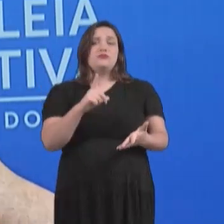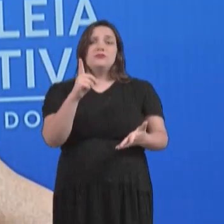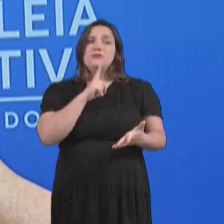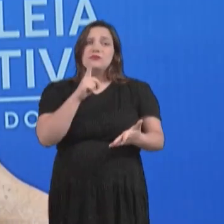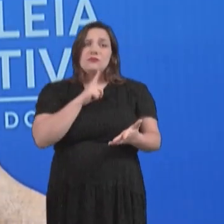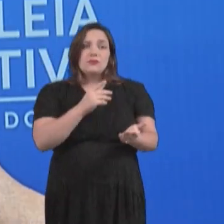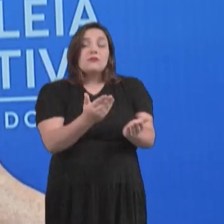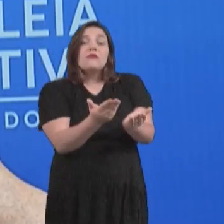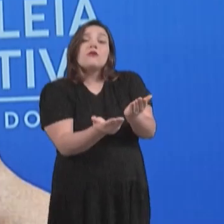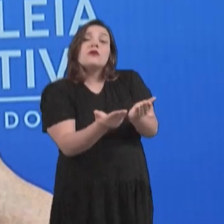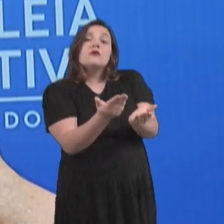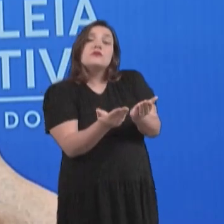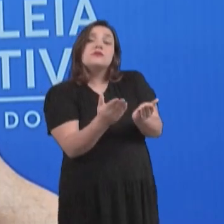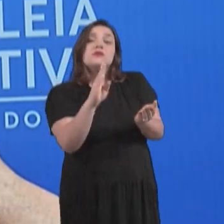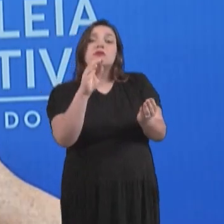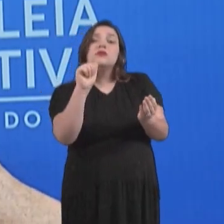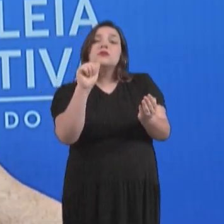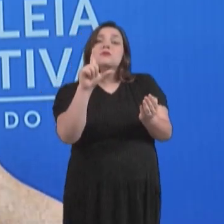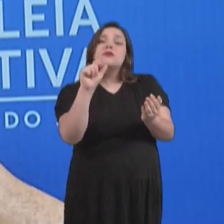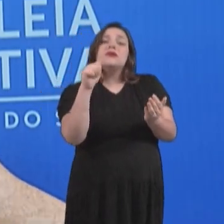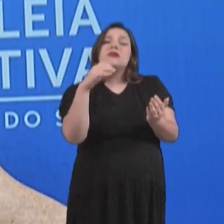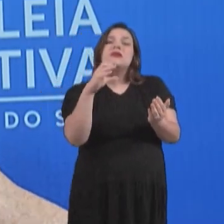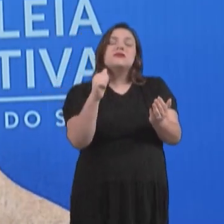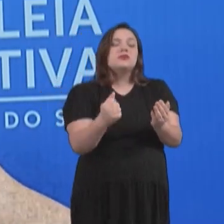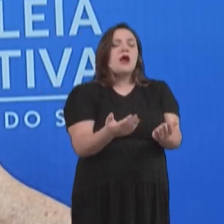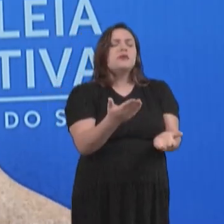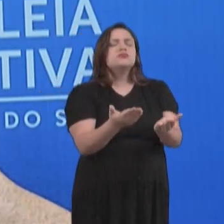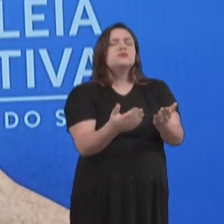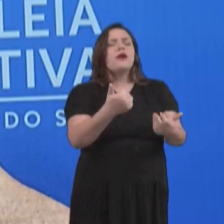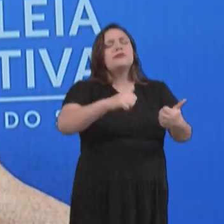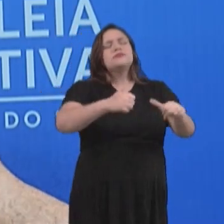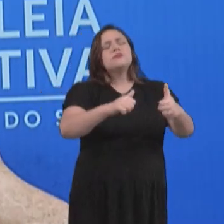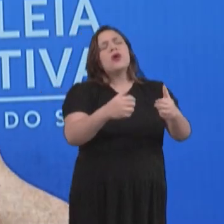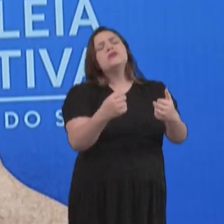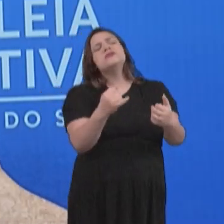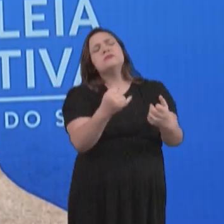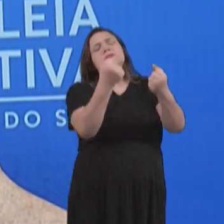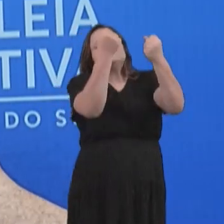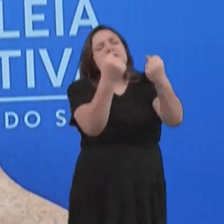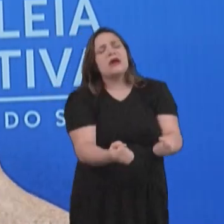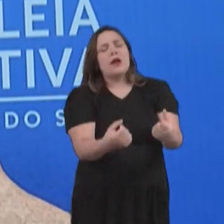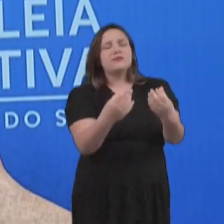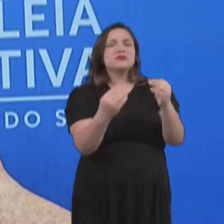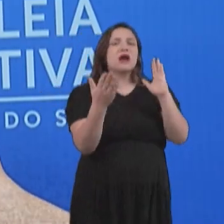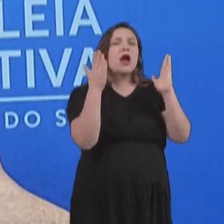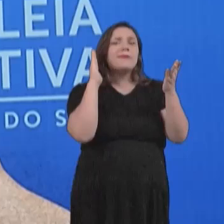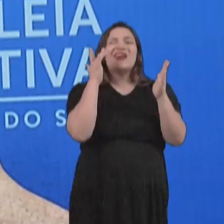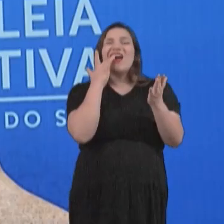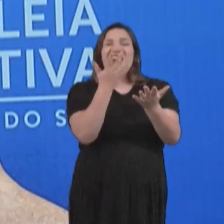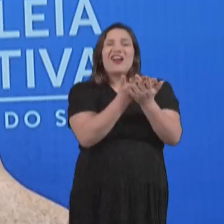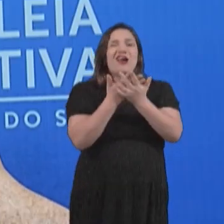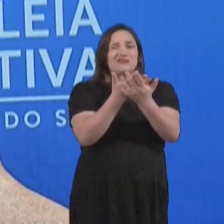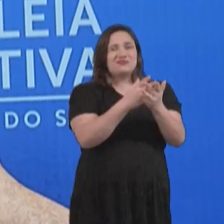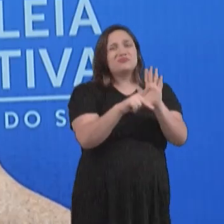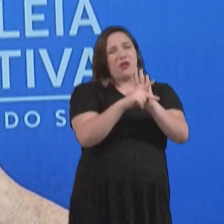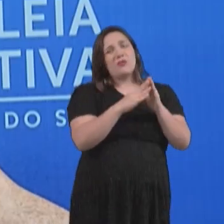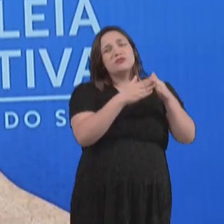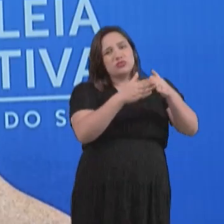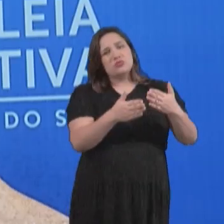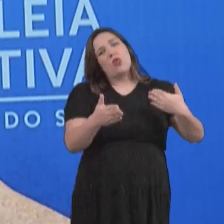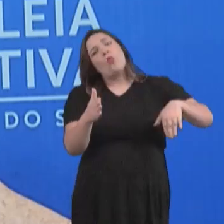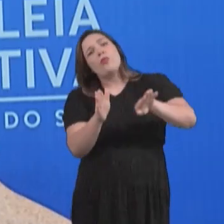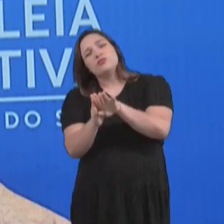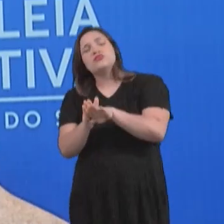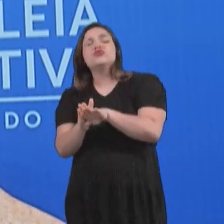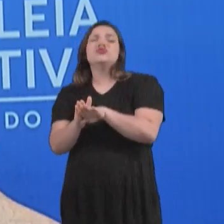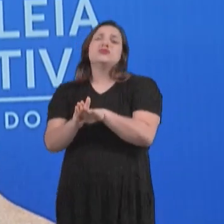uma balança, né, que efetivamente controle o peso que esses caminhões trafegam